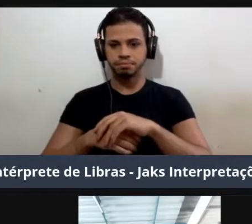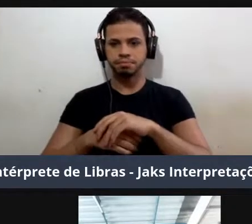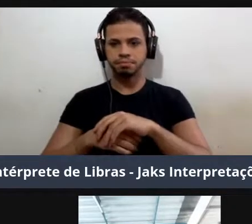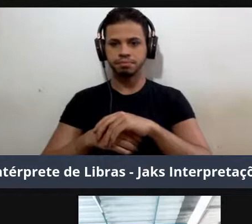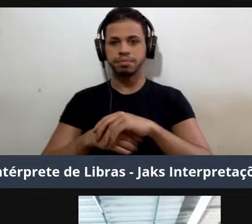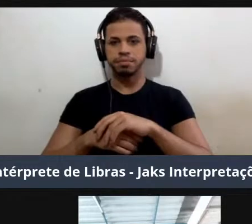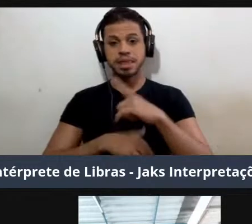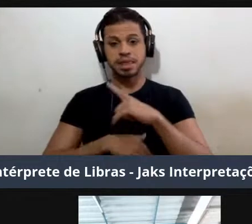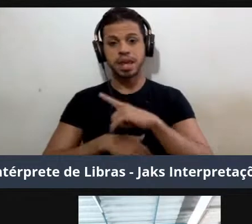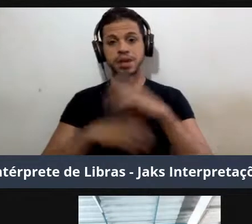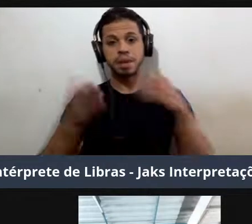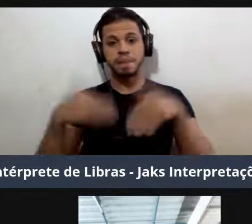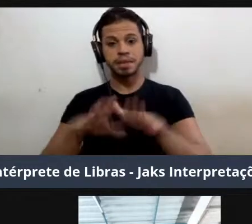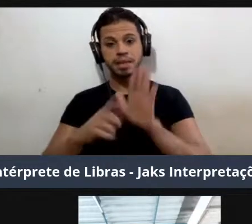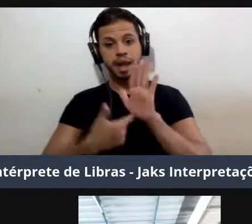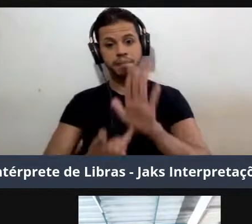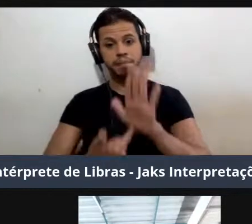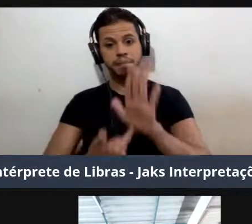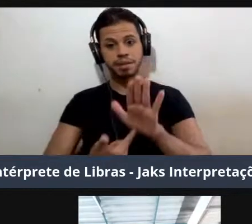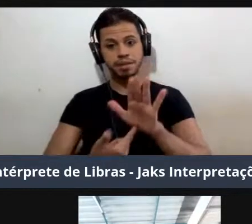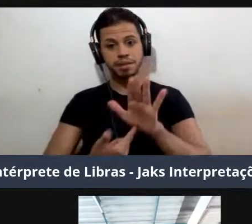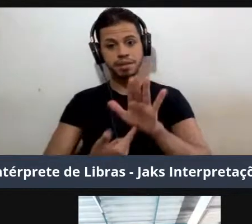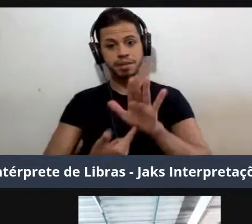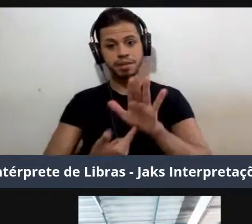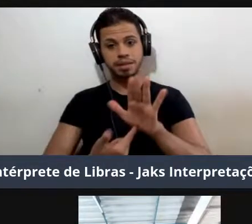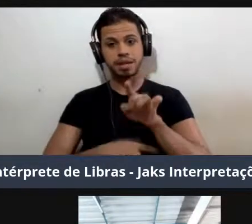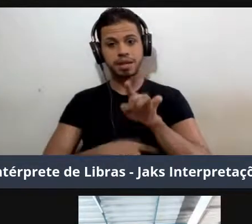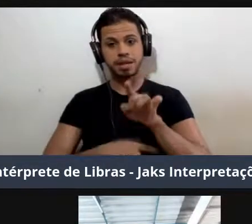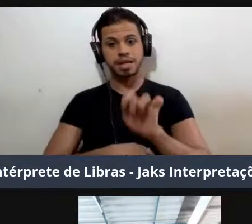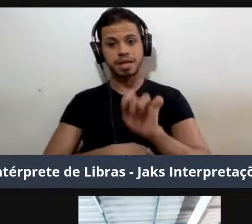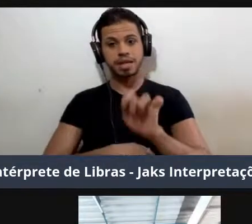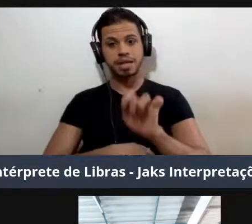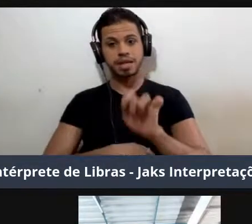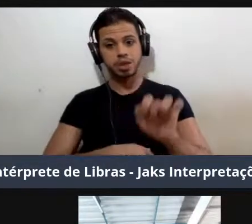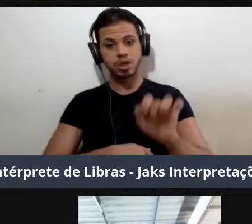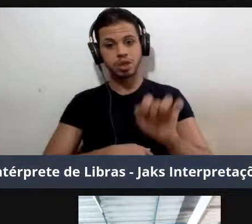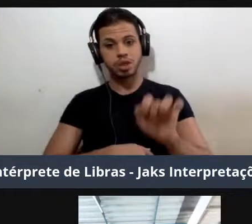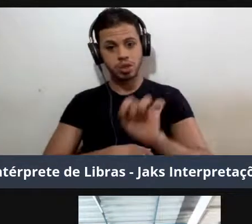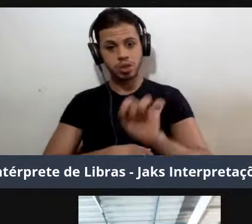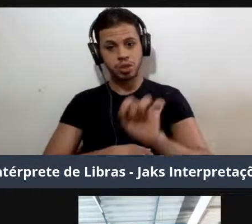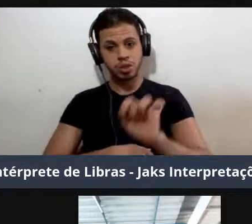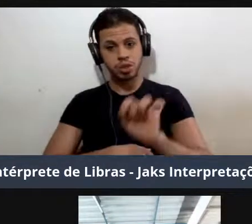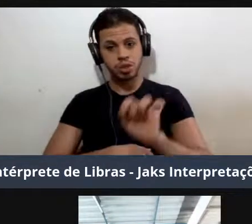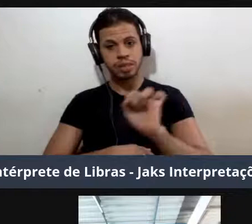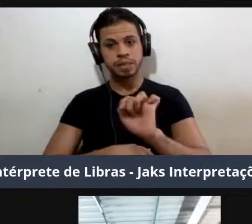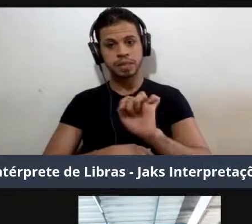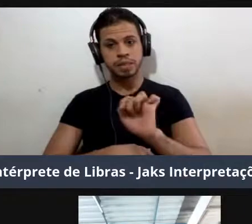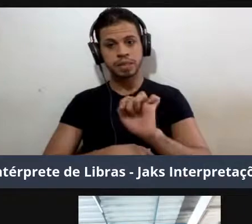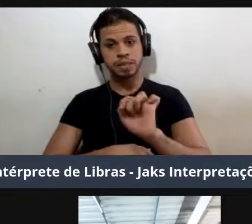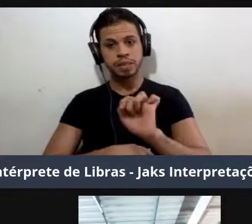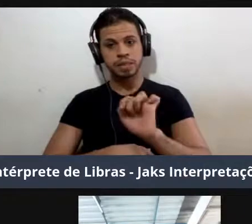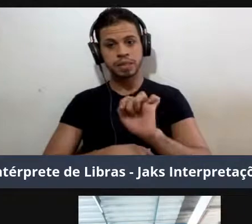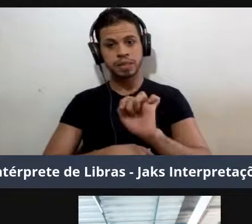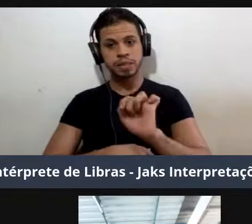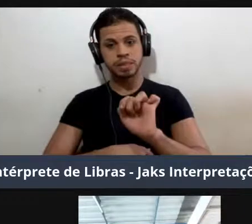essa associação. Que bom, né? Ótimo, vocês estão de parabéns.